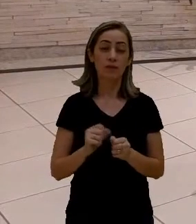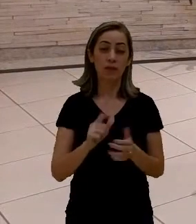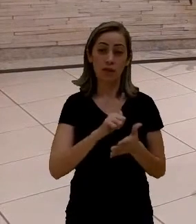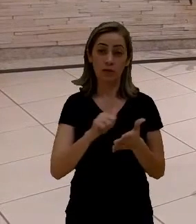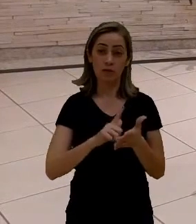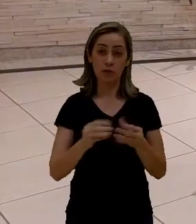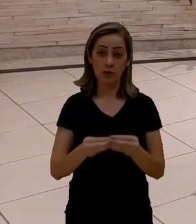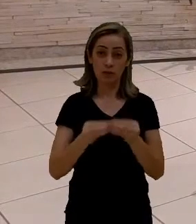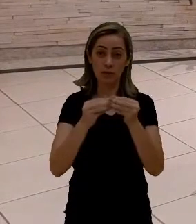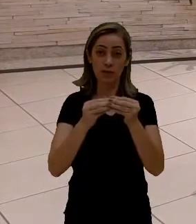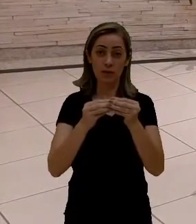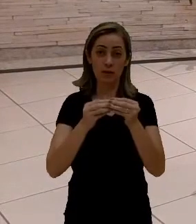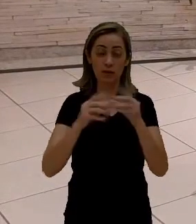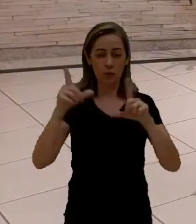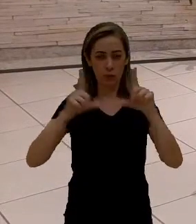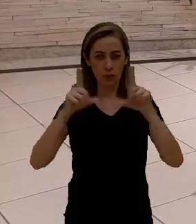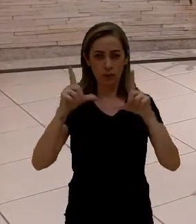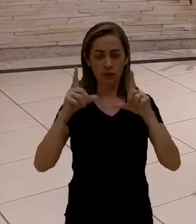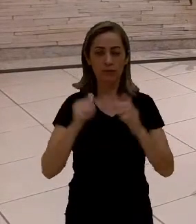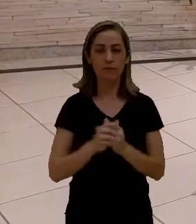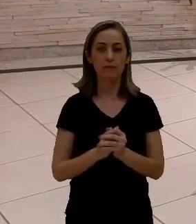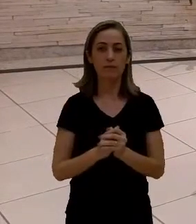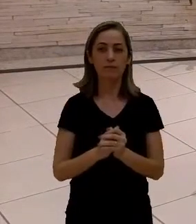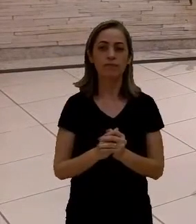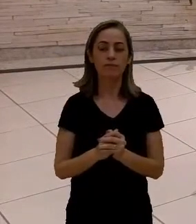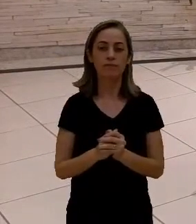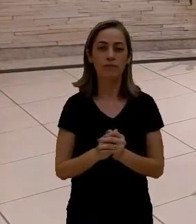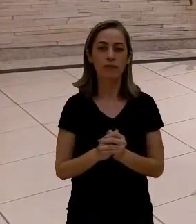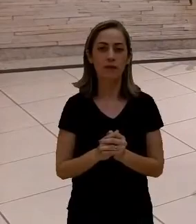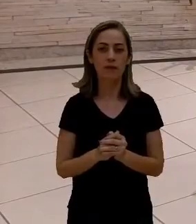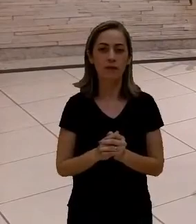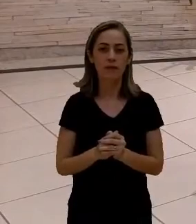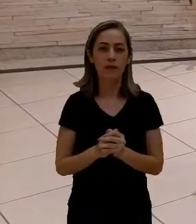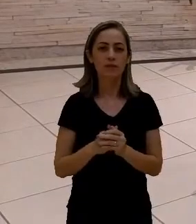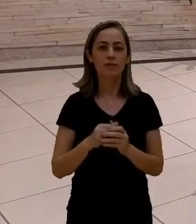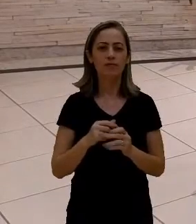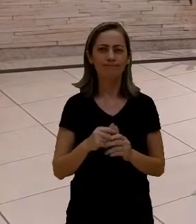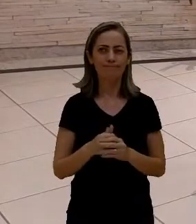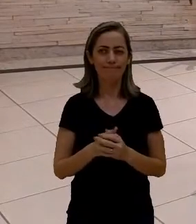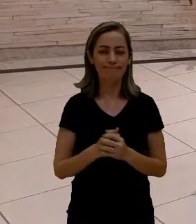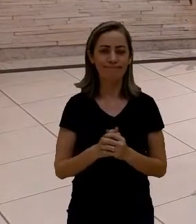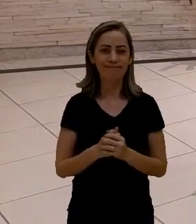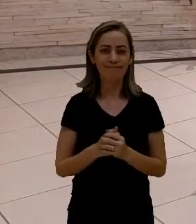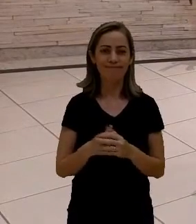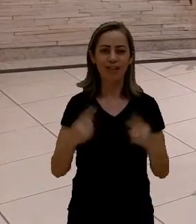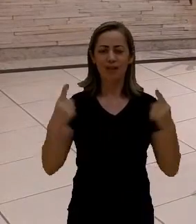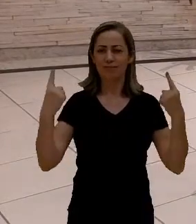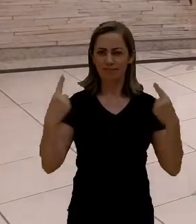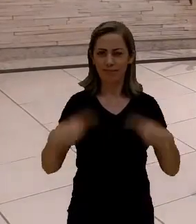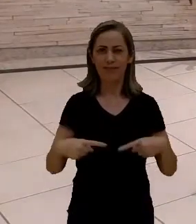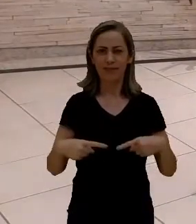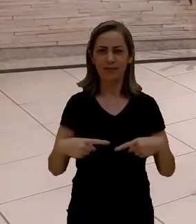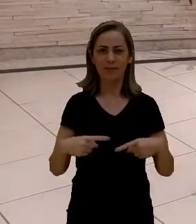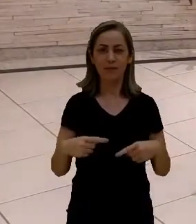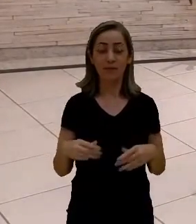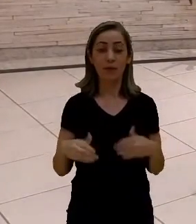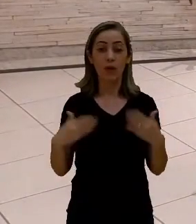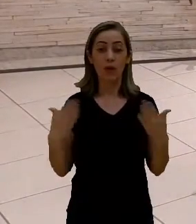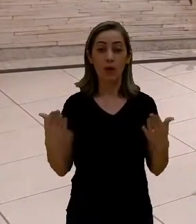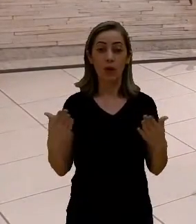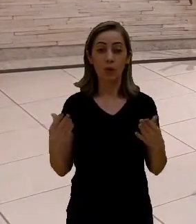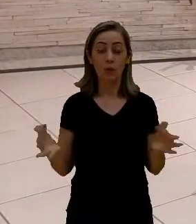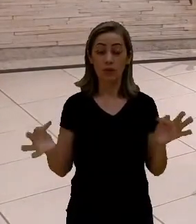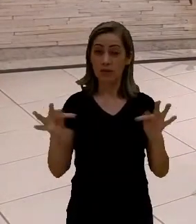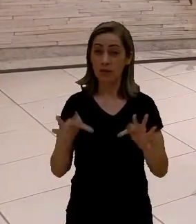missa no online é foi tudo desafiador desde o princípio quando encerramos as nossas